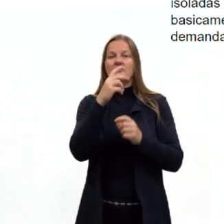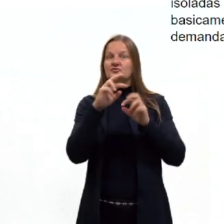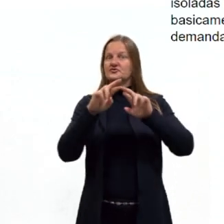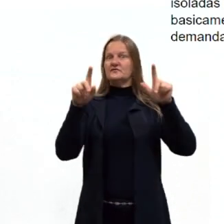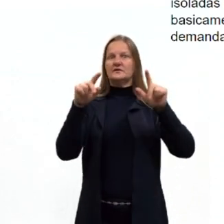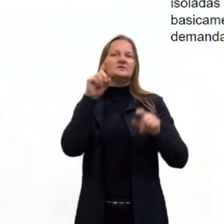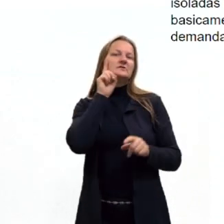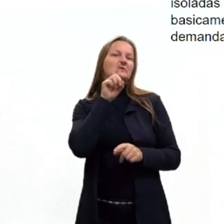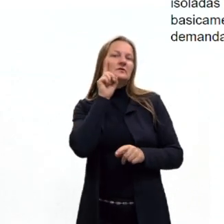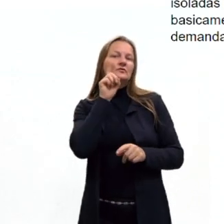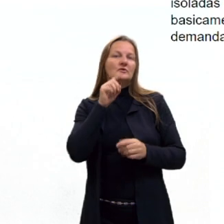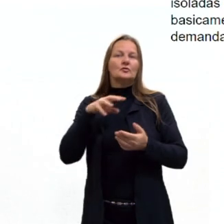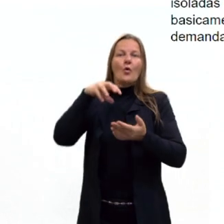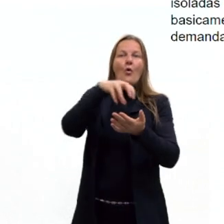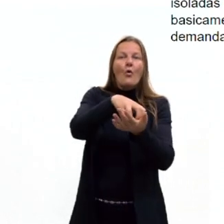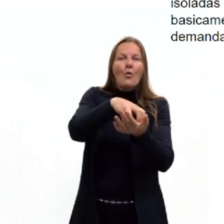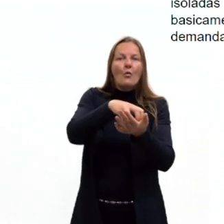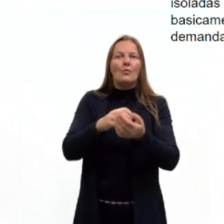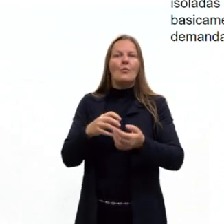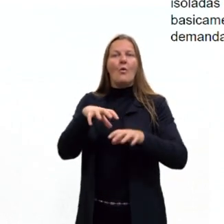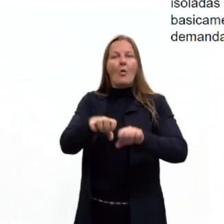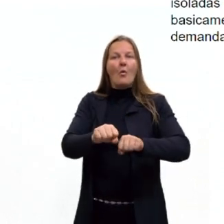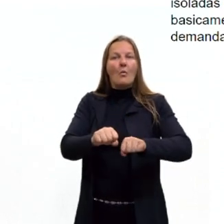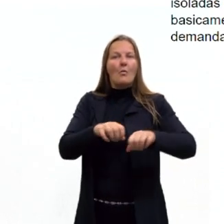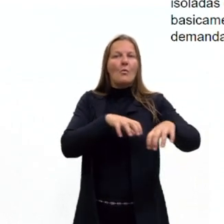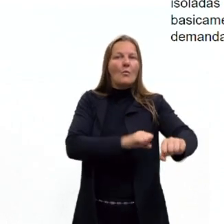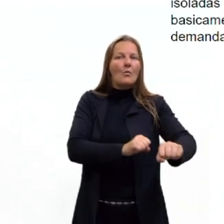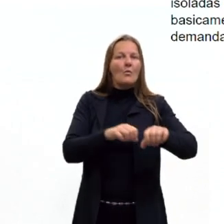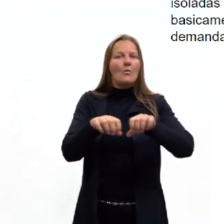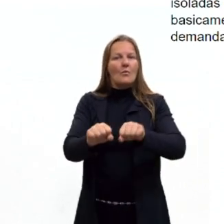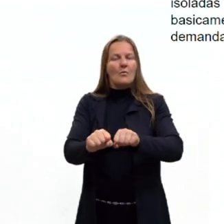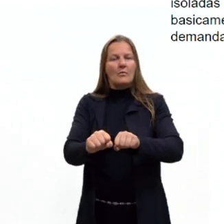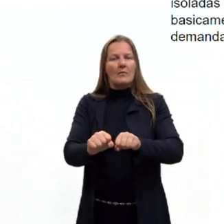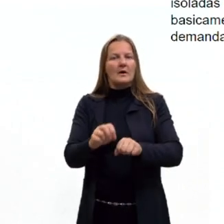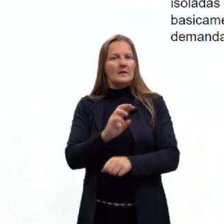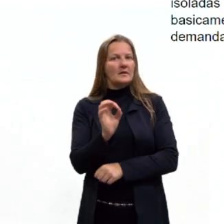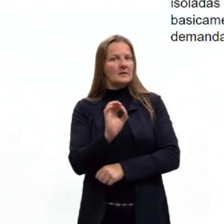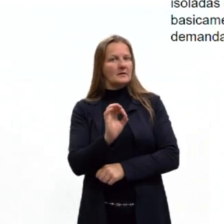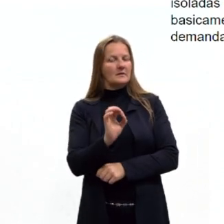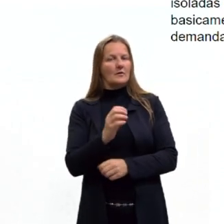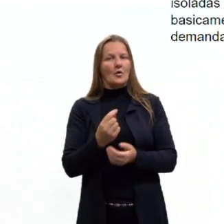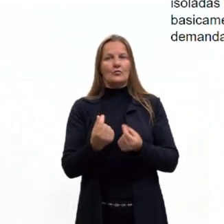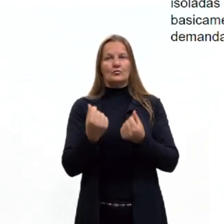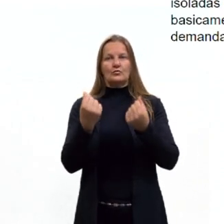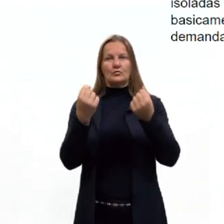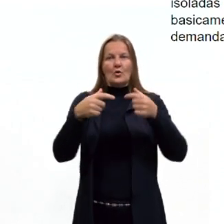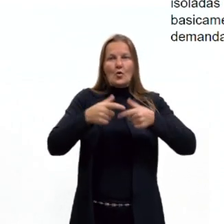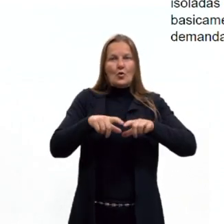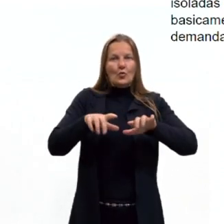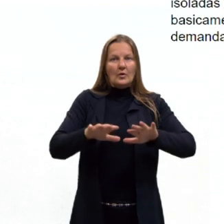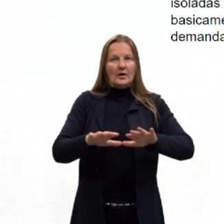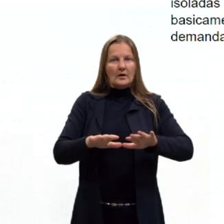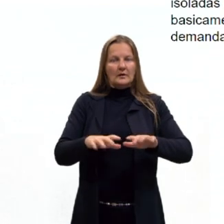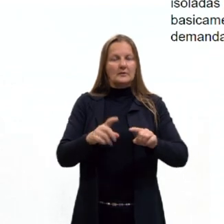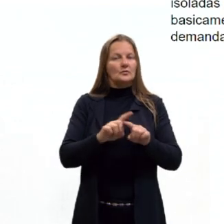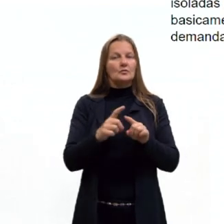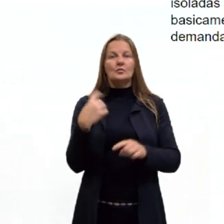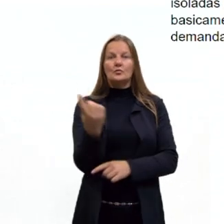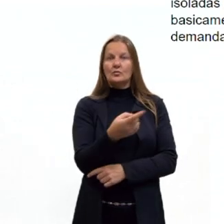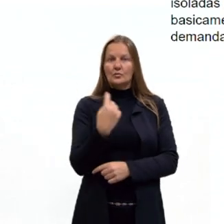de ocupação que as pessoas vão para aquele local e acabam gerando as coisas para aquele local os